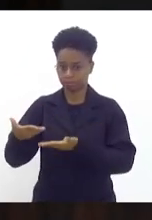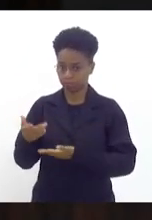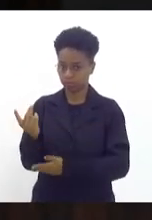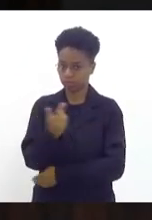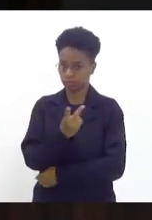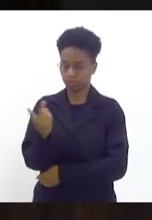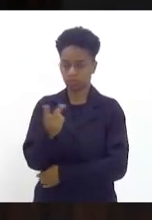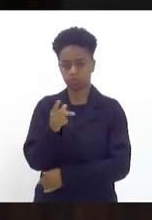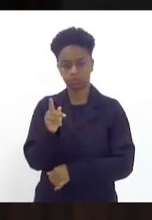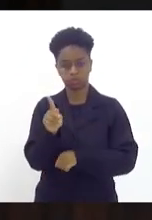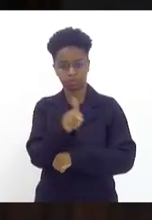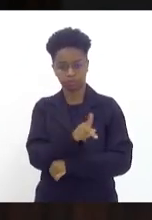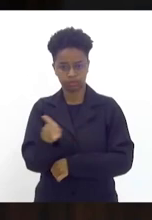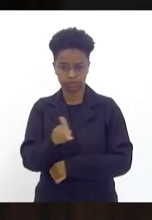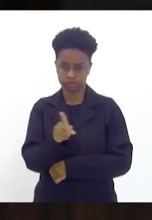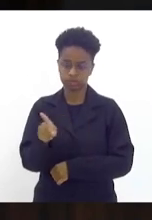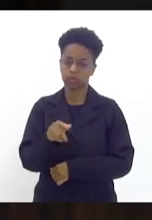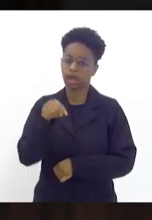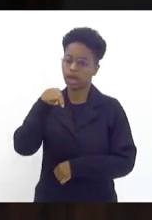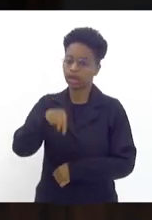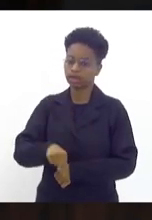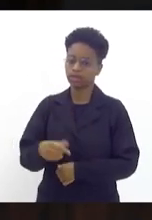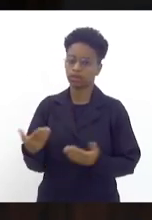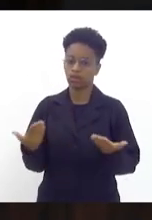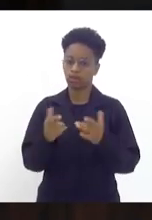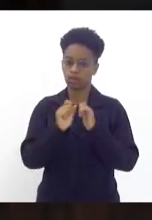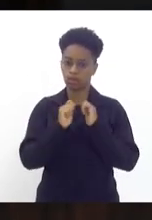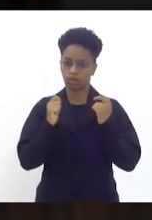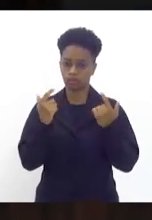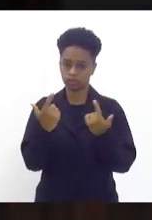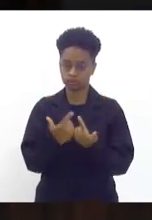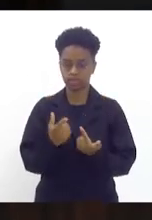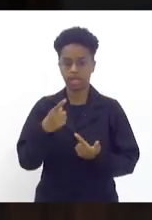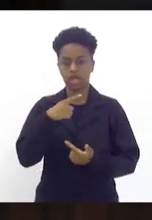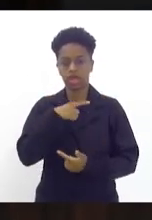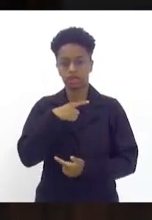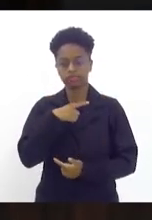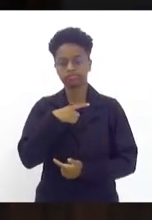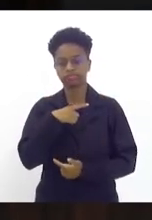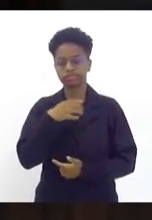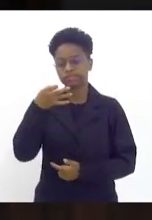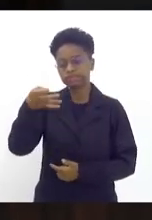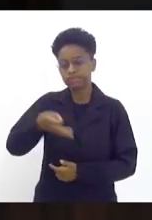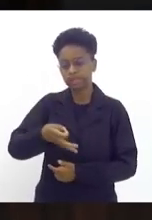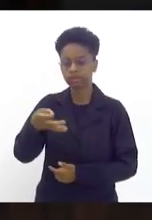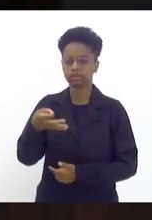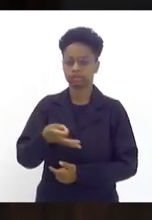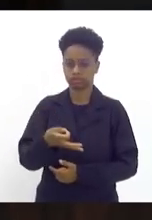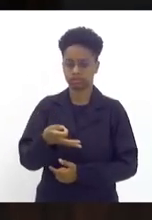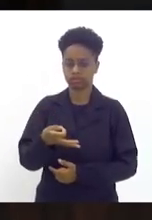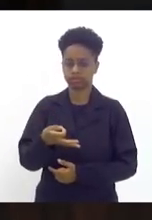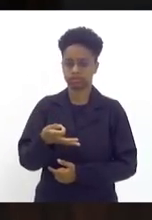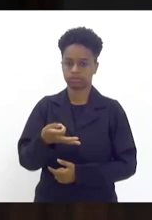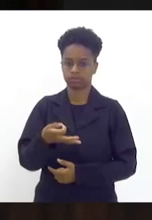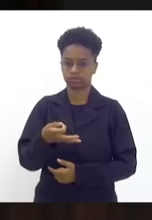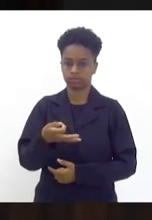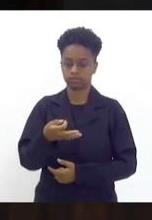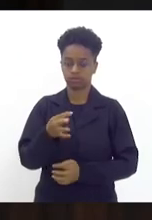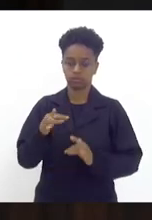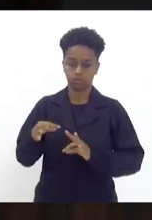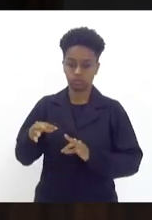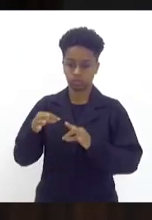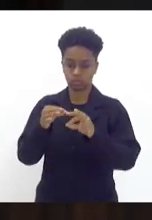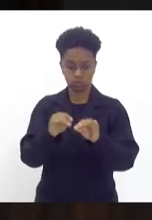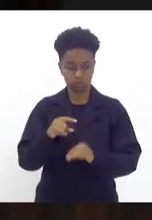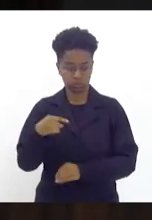grandes professoras aqui hoje na Assembleia Legislativa do Estado do Rio de Janeiro, e eu tenho absoluta certeza que todos nos tornaremos